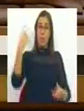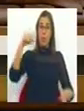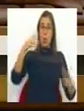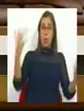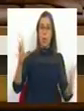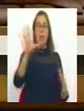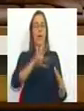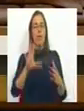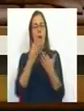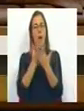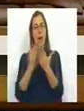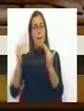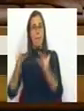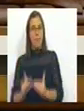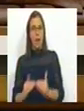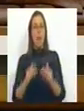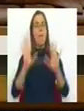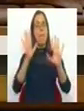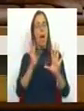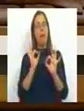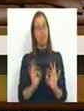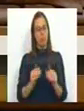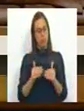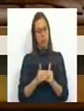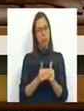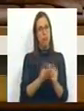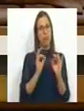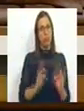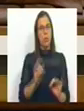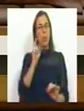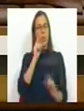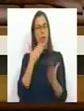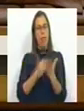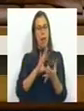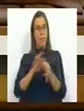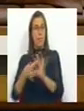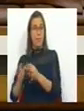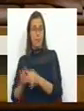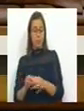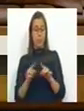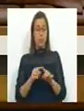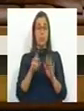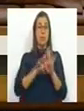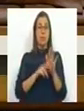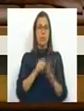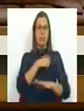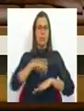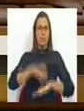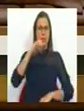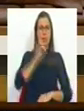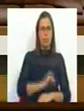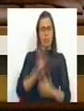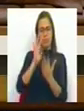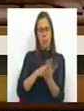que de forma desburocratizada, mas organizada, assegura a articulação entre o registro predial,